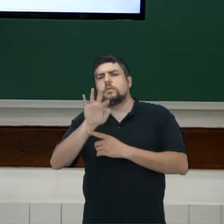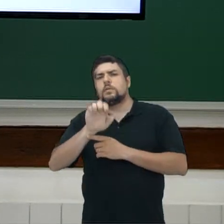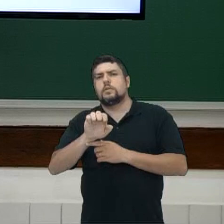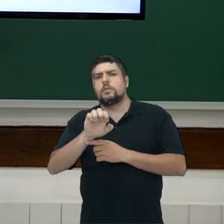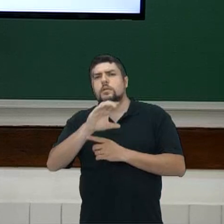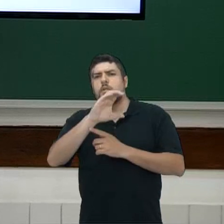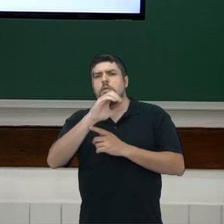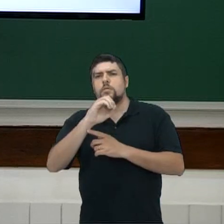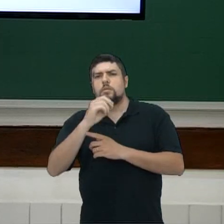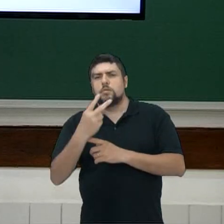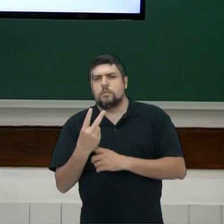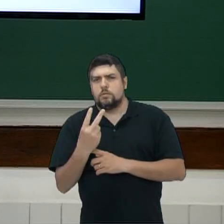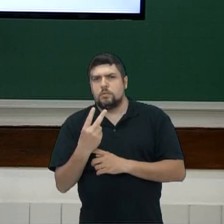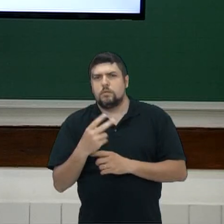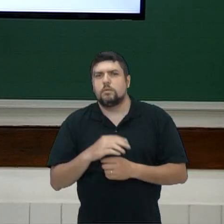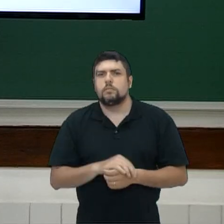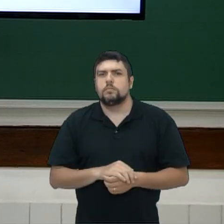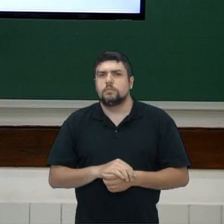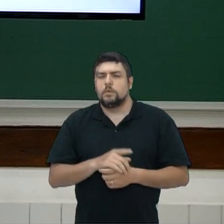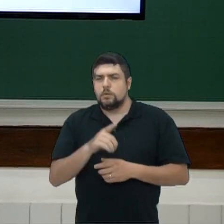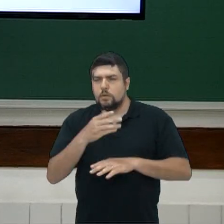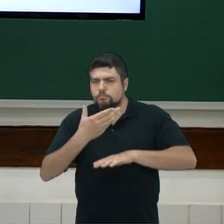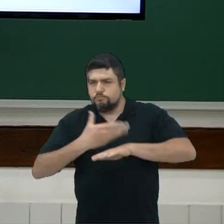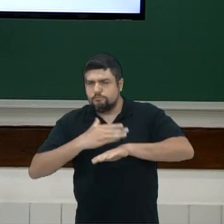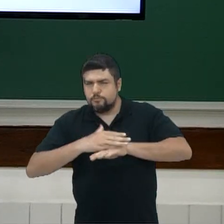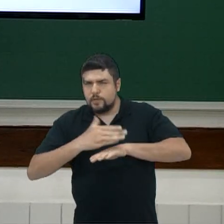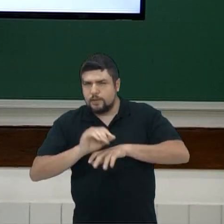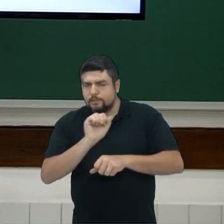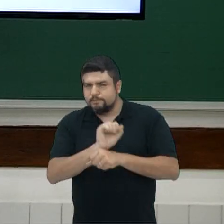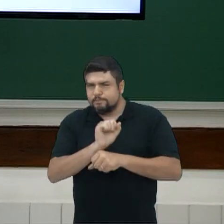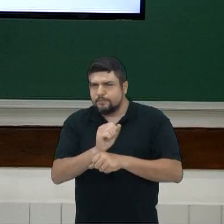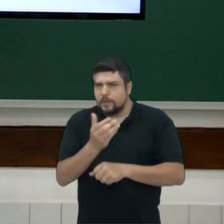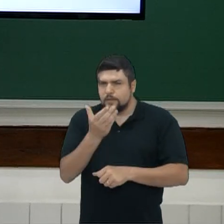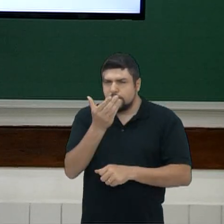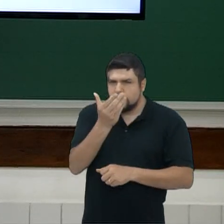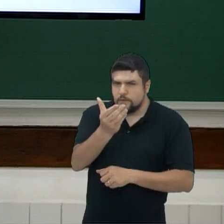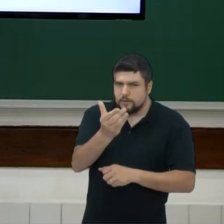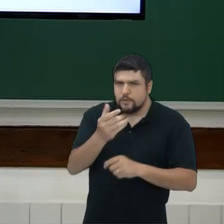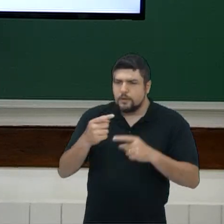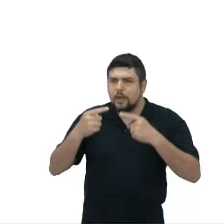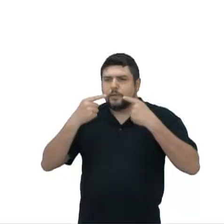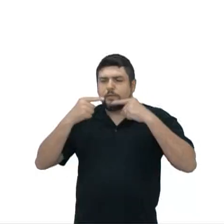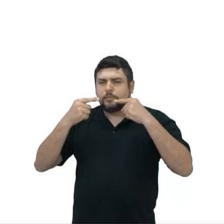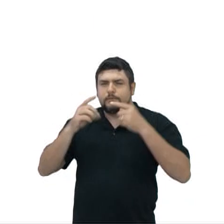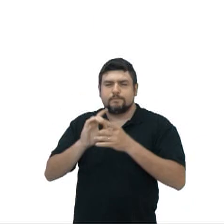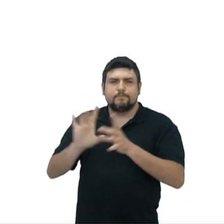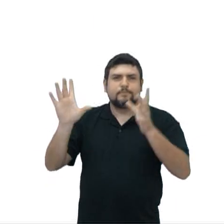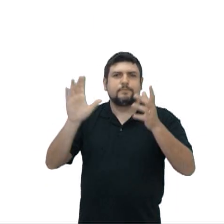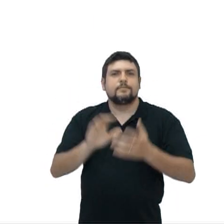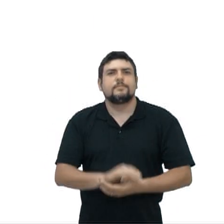galera? Ó, faz aí, eu tô esperando aqui. Maestro Jonathan, som na caixa!